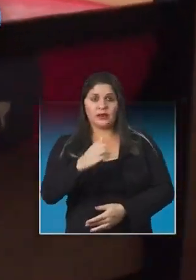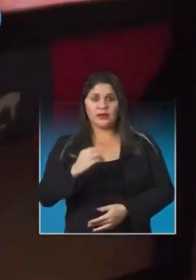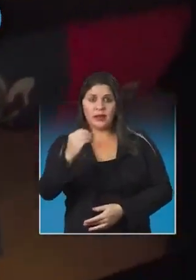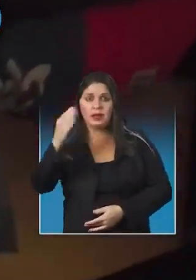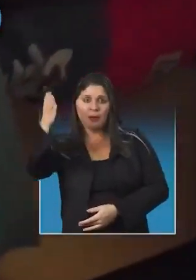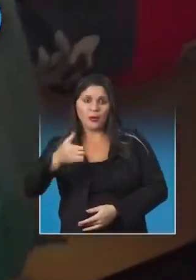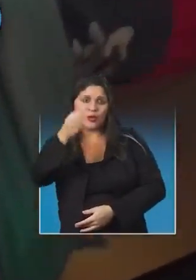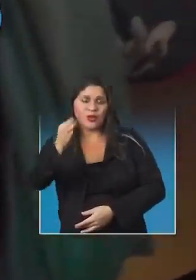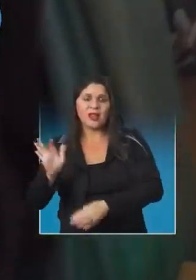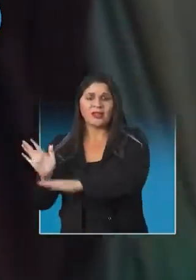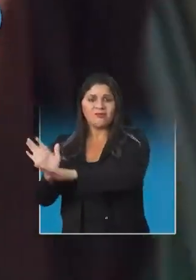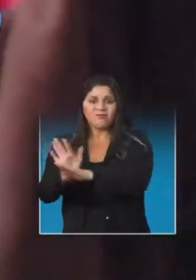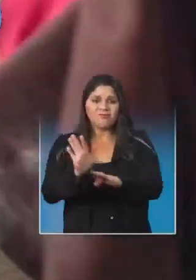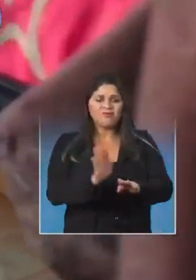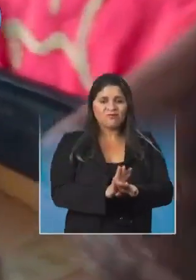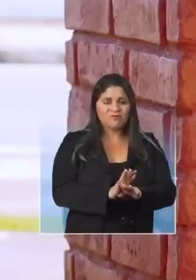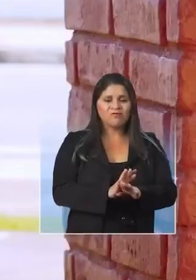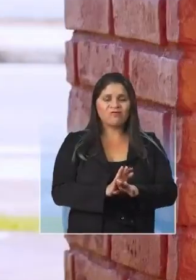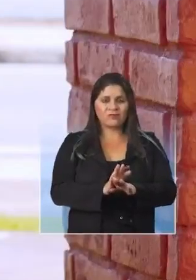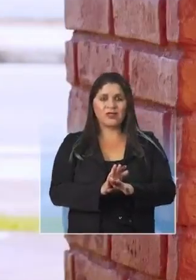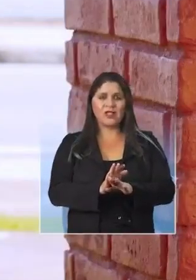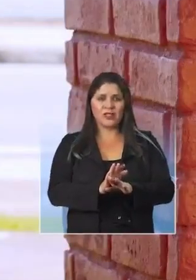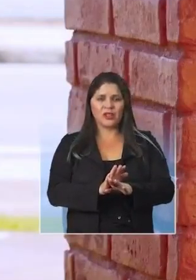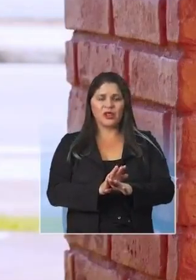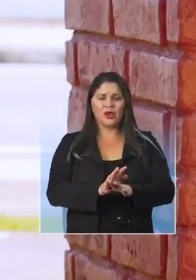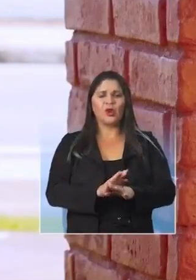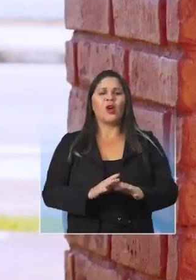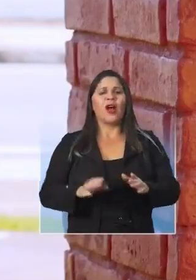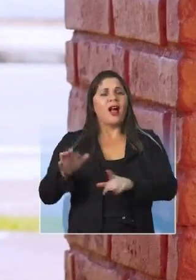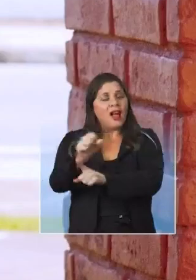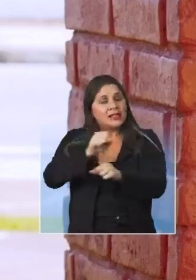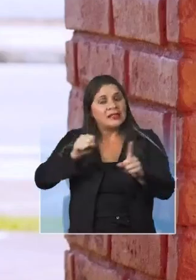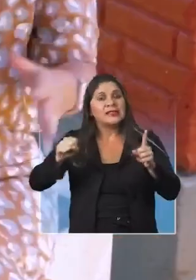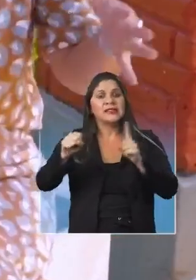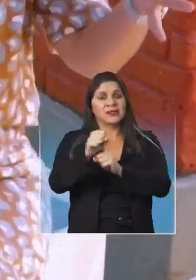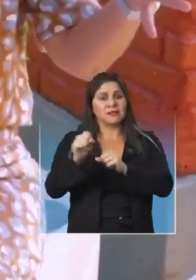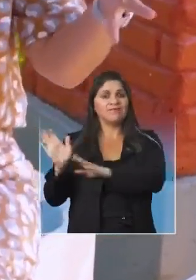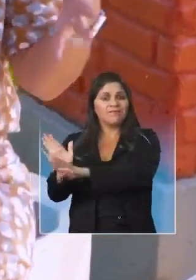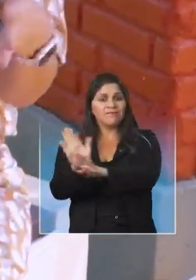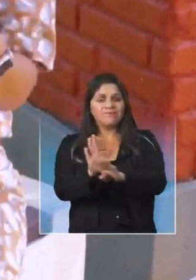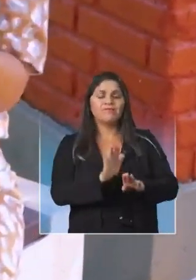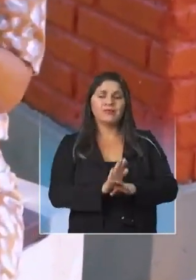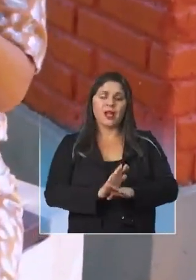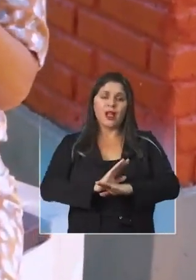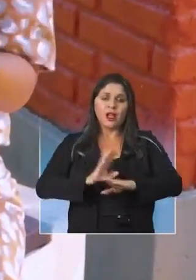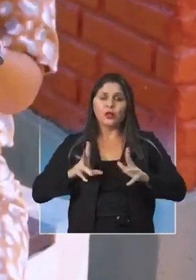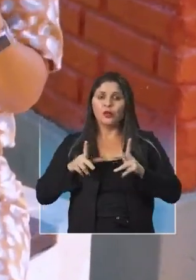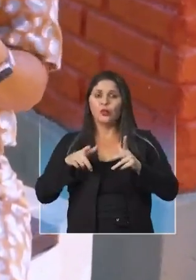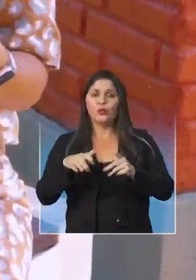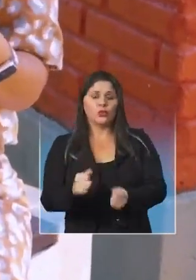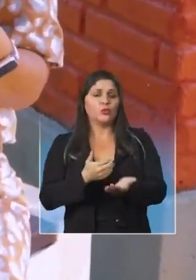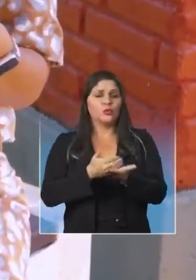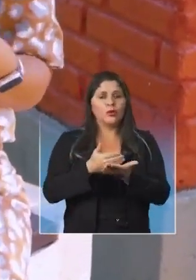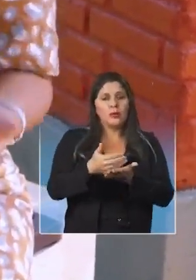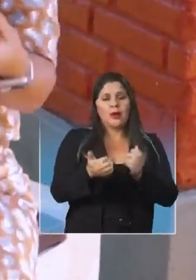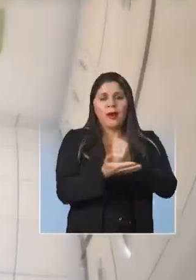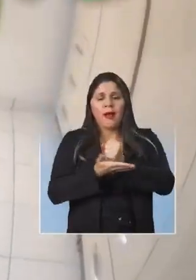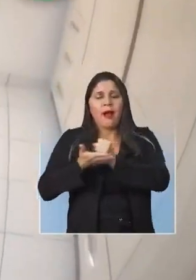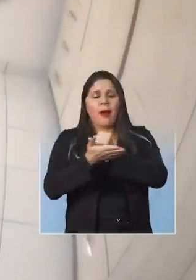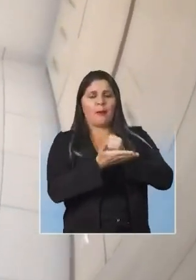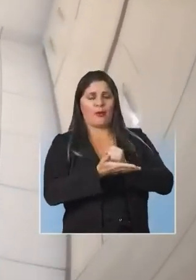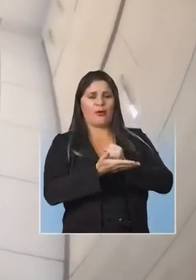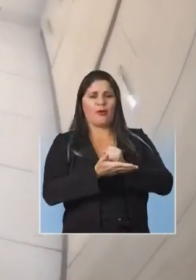100% das diretrizes da Política Nacional da Assistência Social. Porque tudo começa com a rede de apoio, que